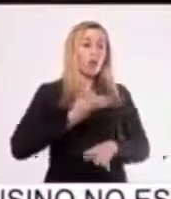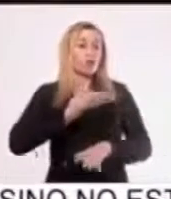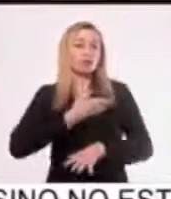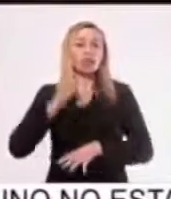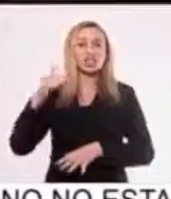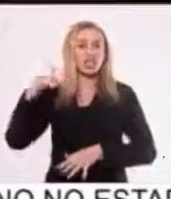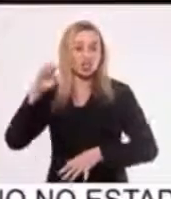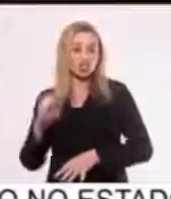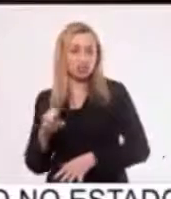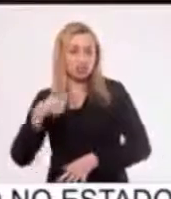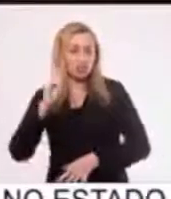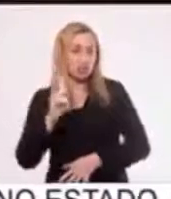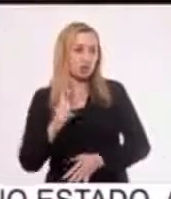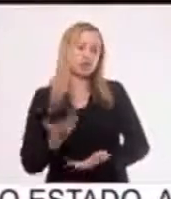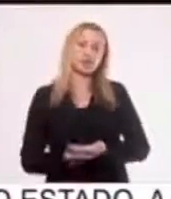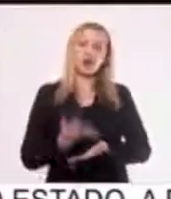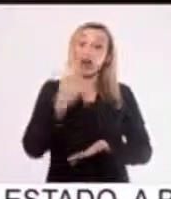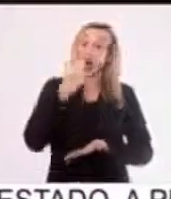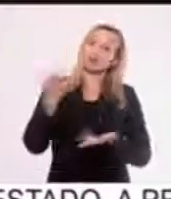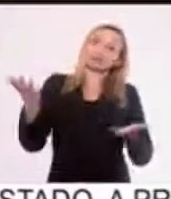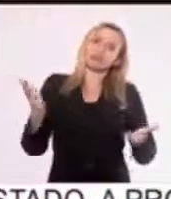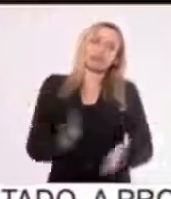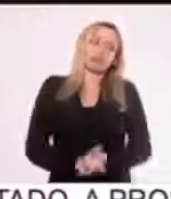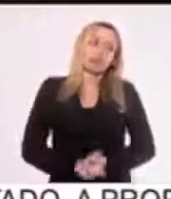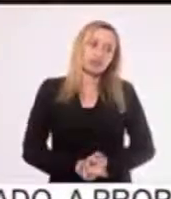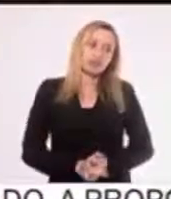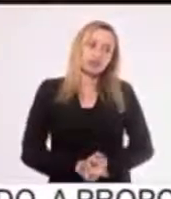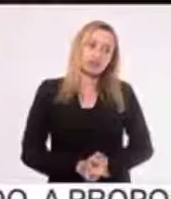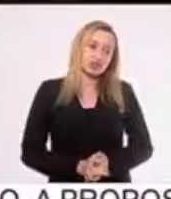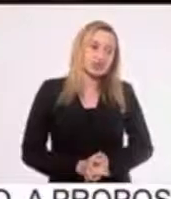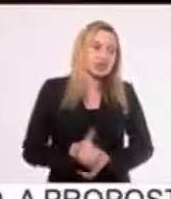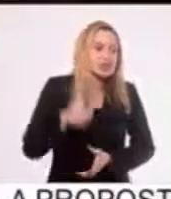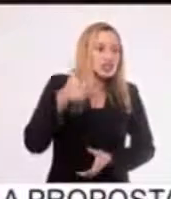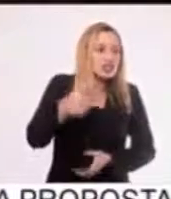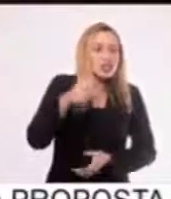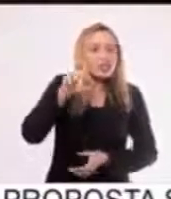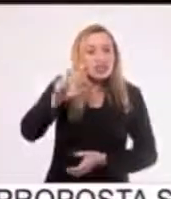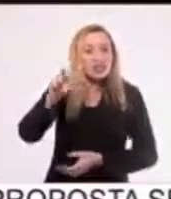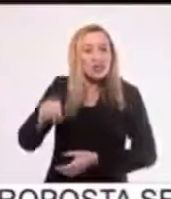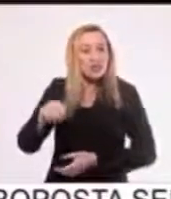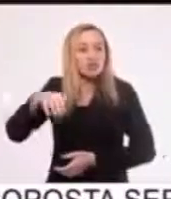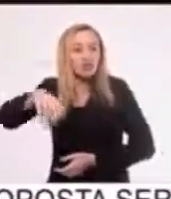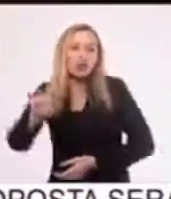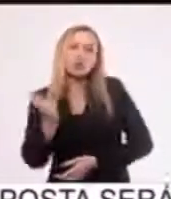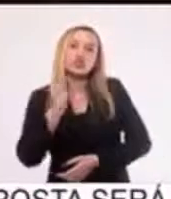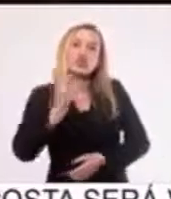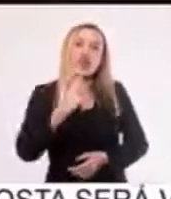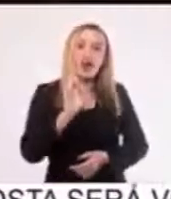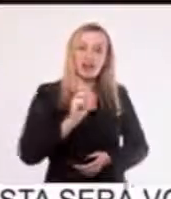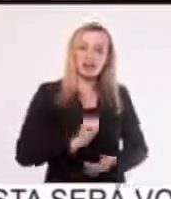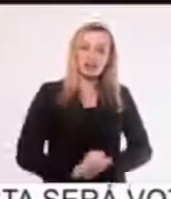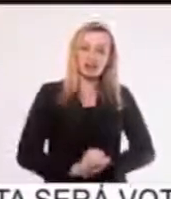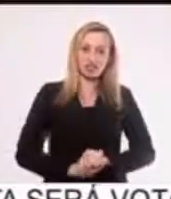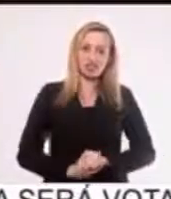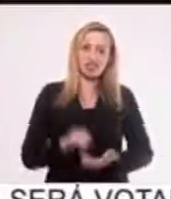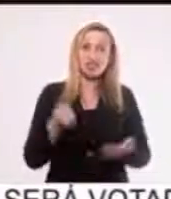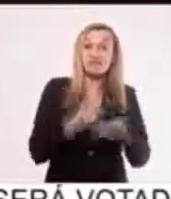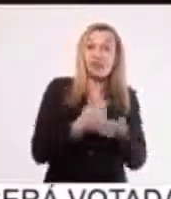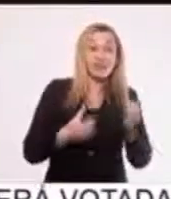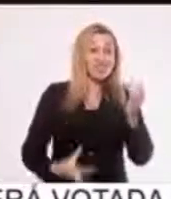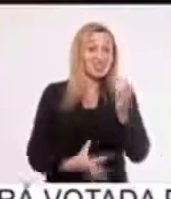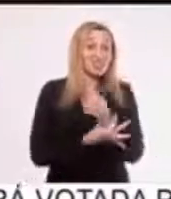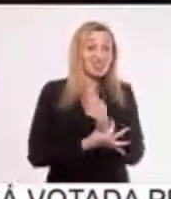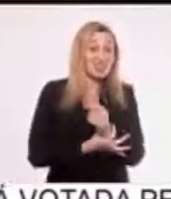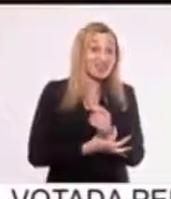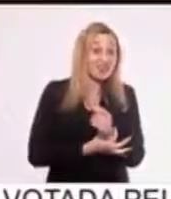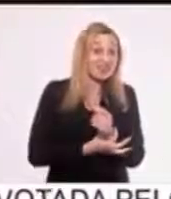Impressionante. Impressionante gastar 150 milhões de reais com segurança. E nós temos